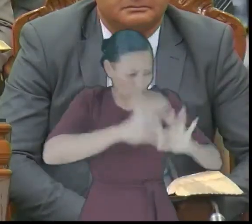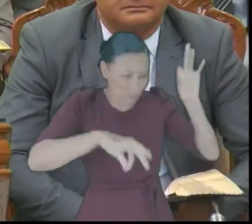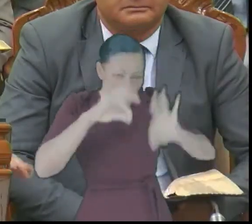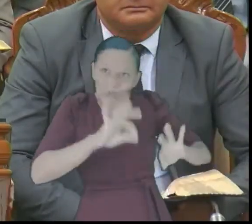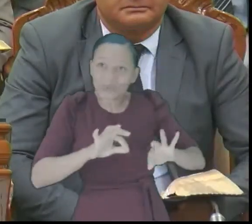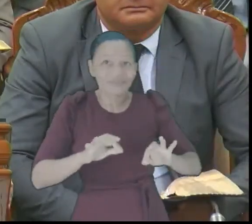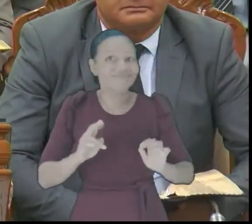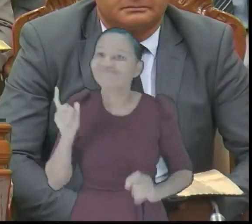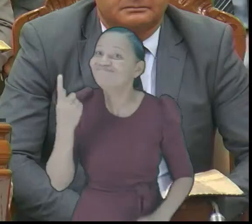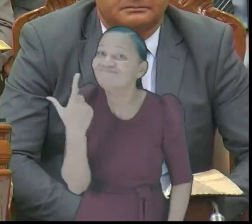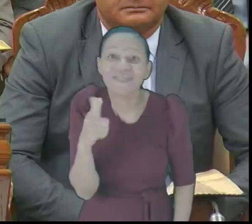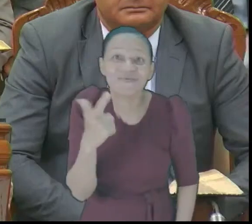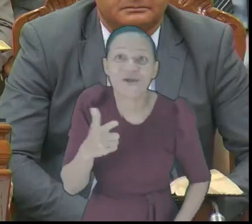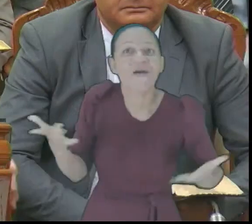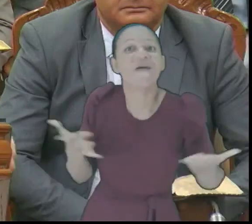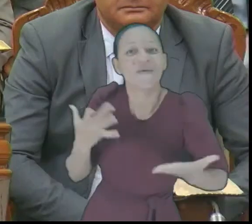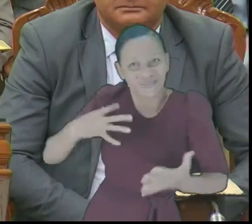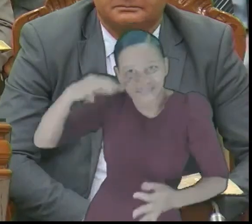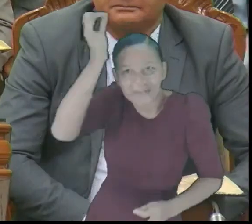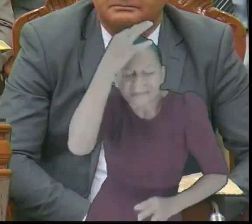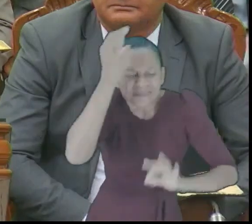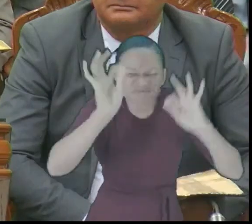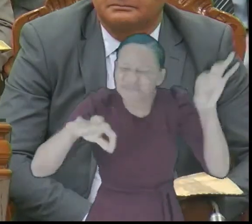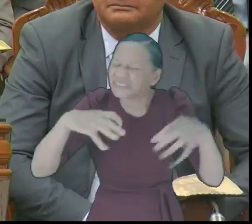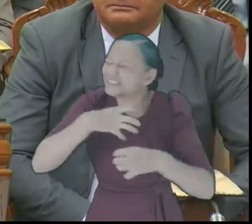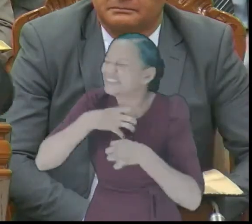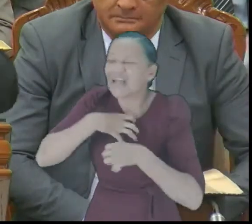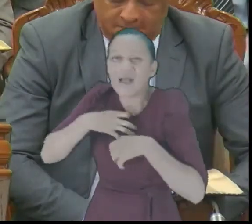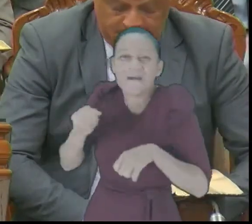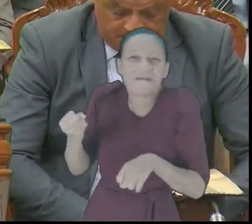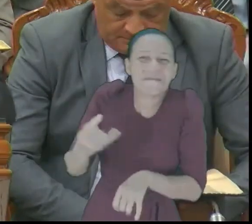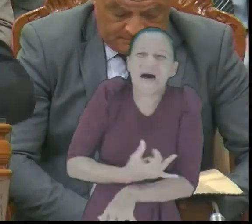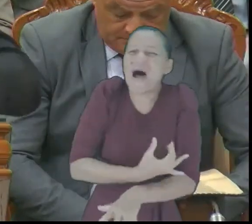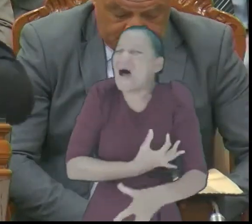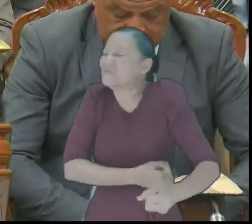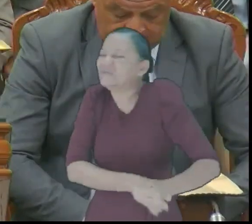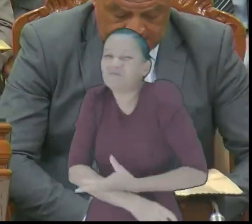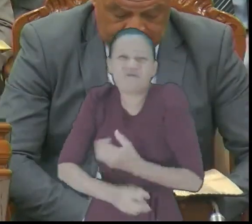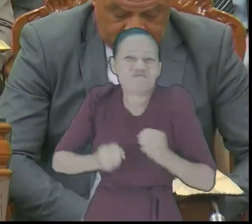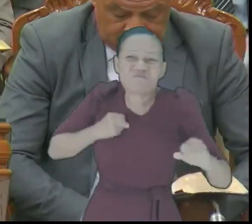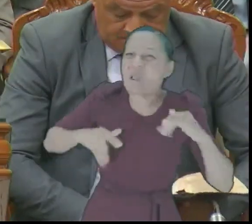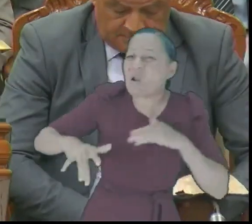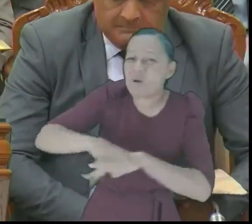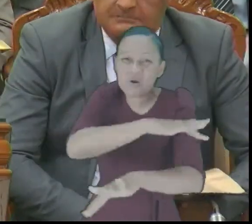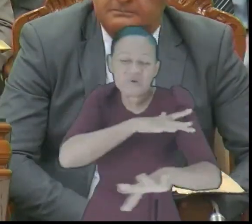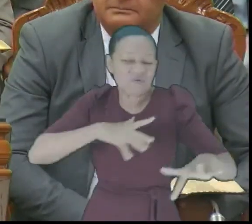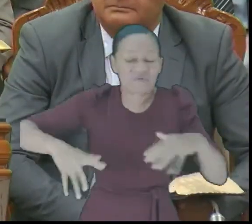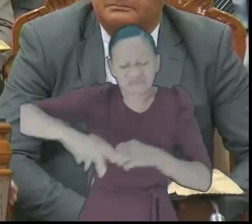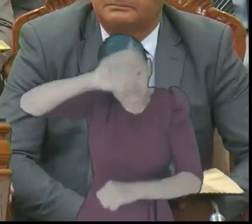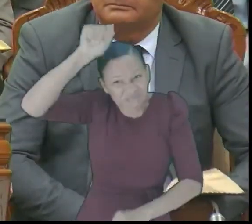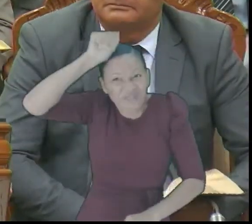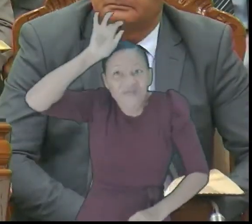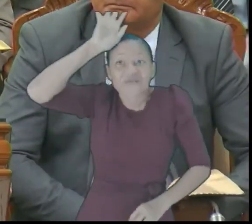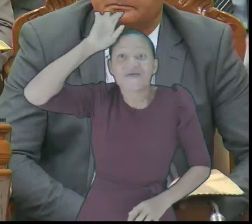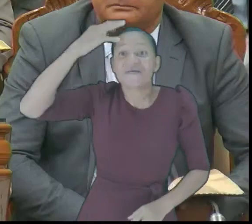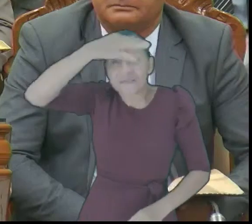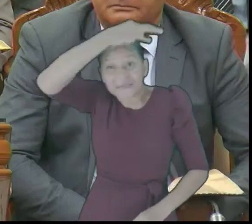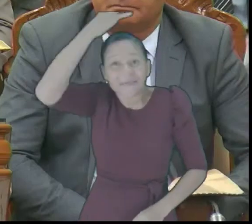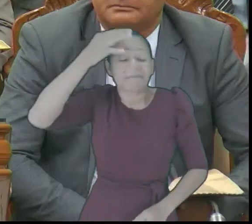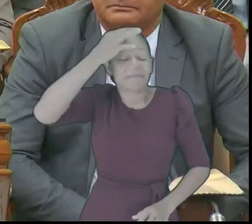nós temos hoje na nova aliança, da presença marcante, atuante e vivificante do Espírito